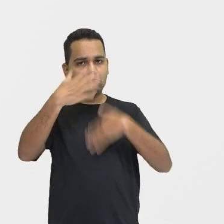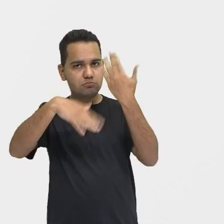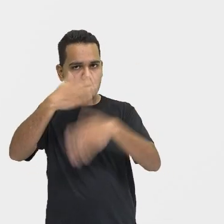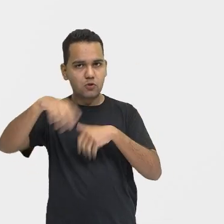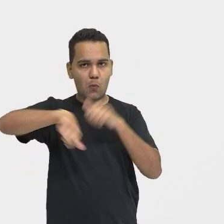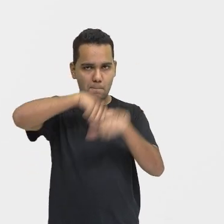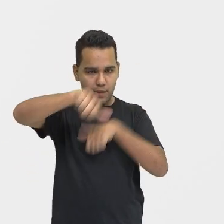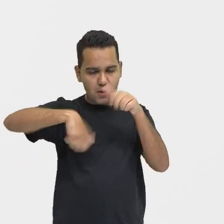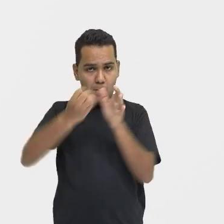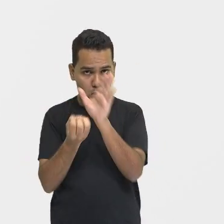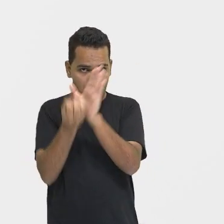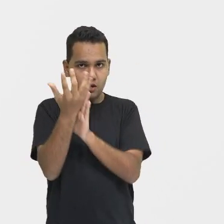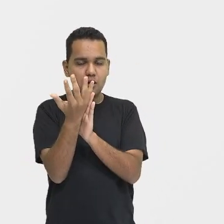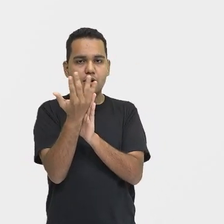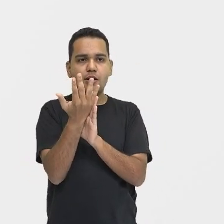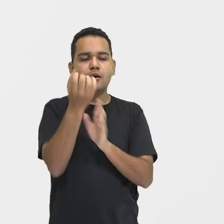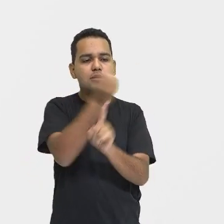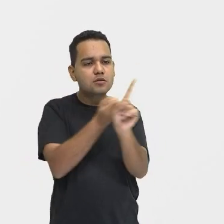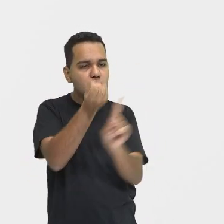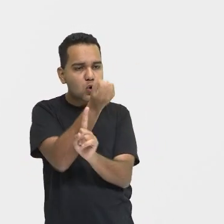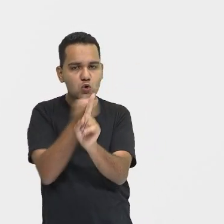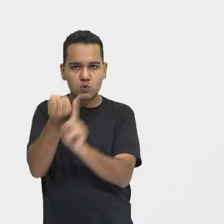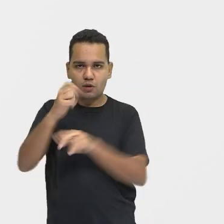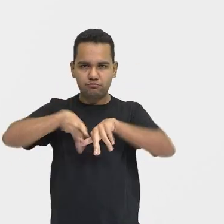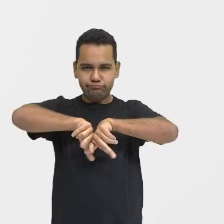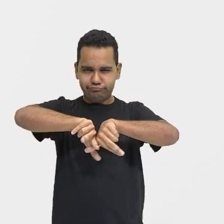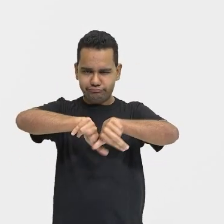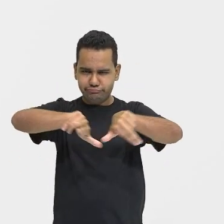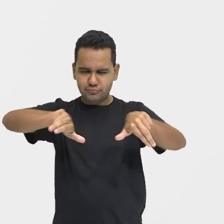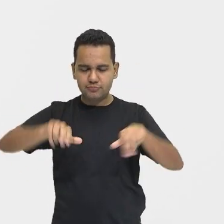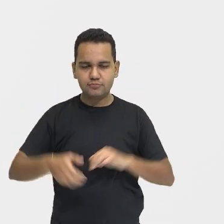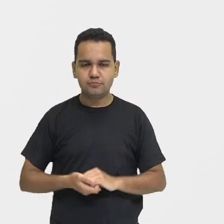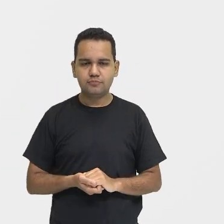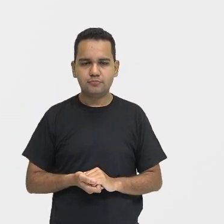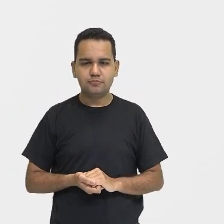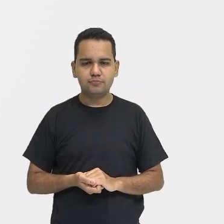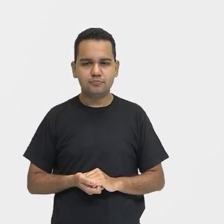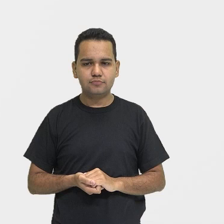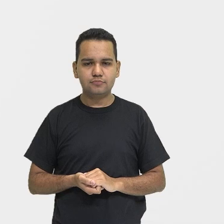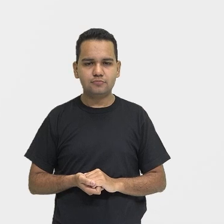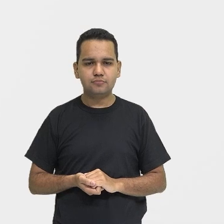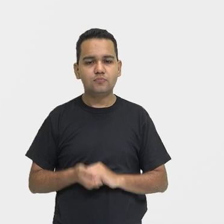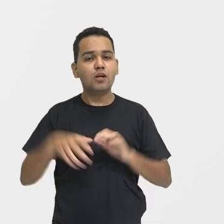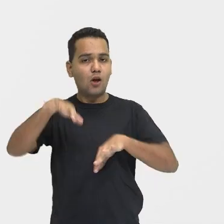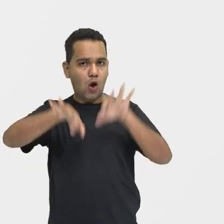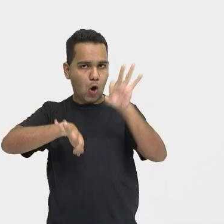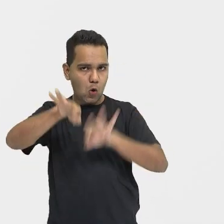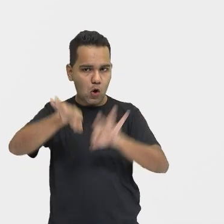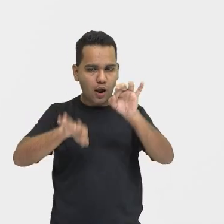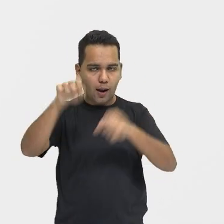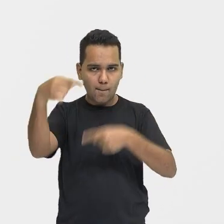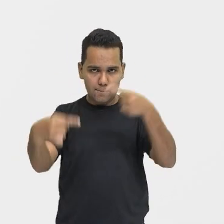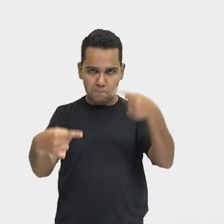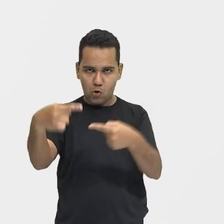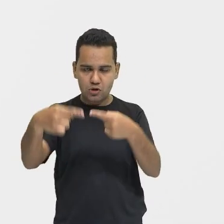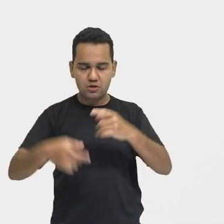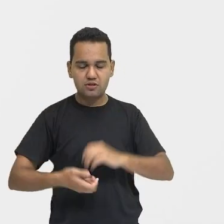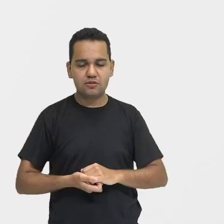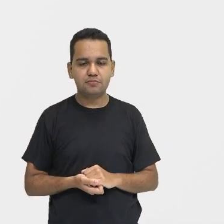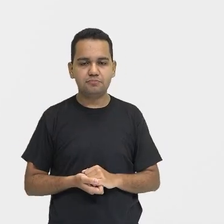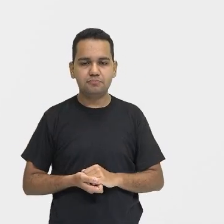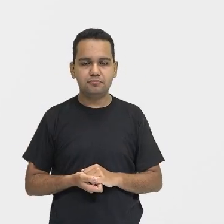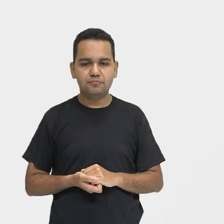formação, constituição e transformação de diferentes sociedades humanas e suas formas de